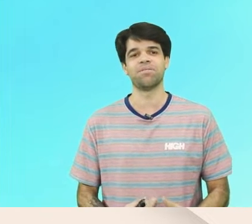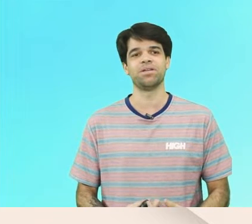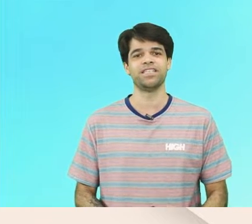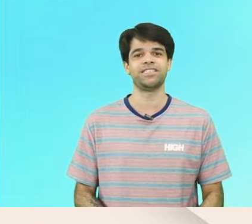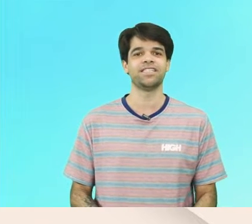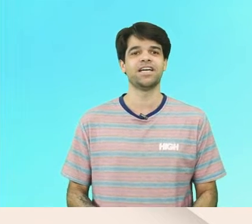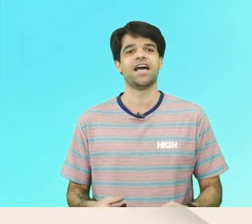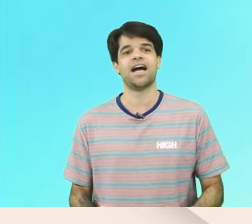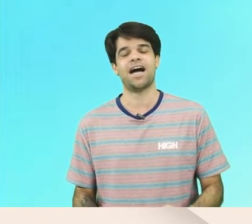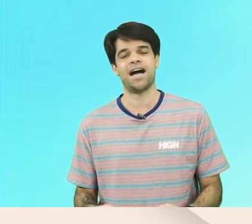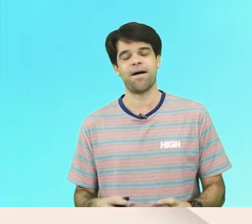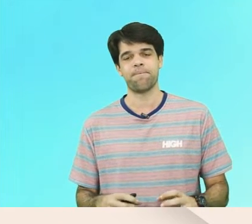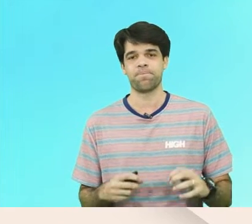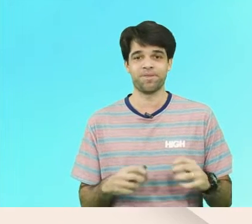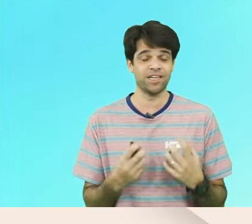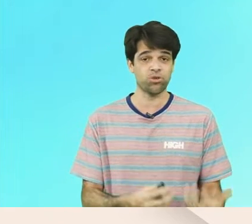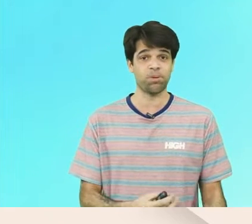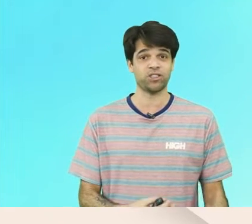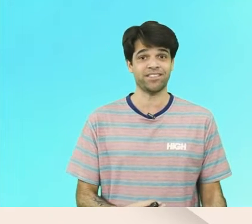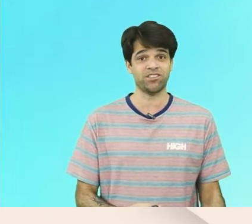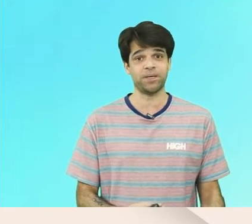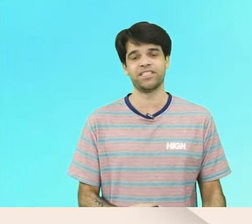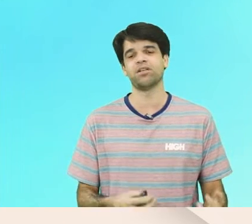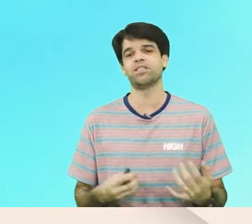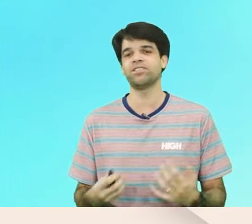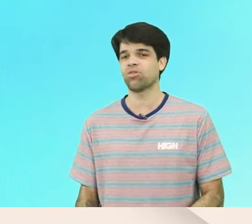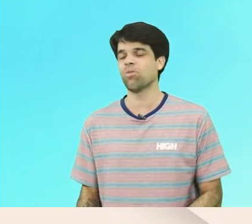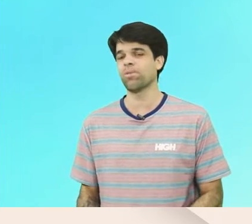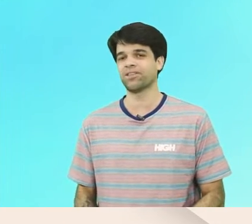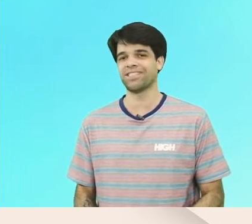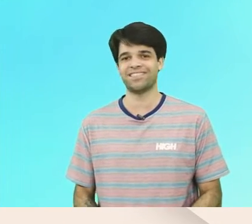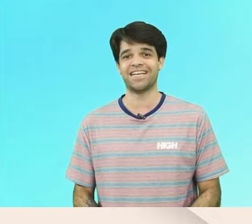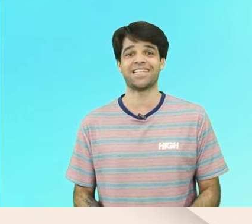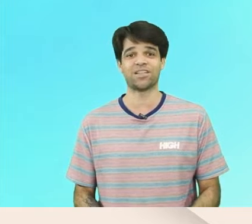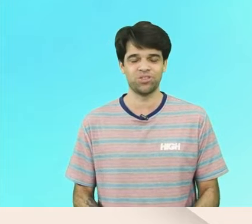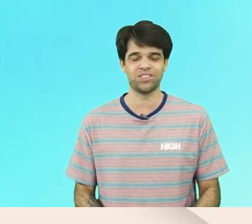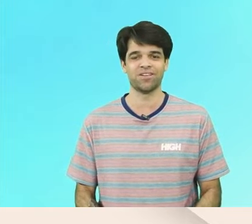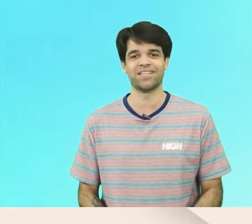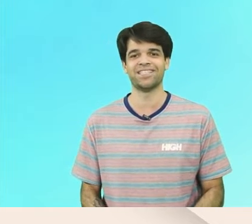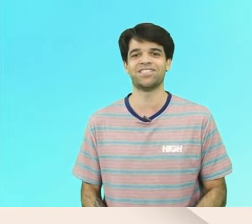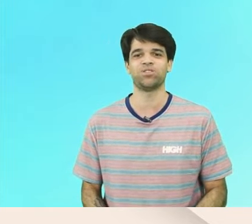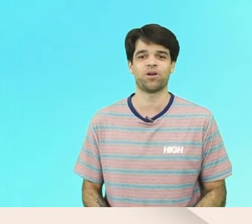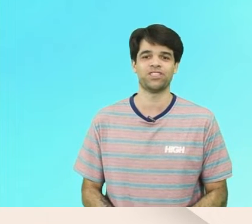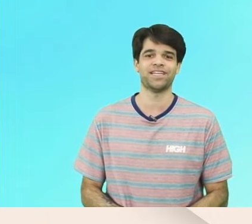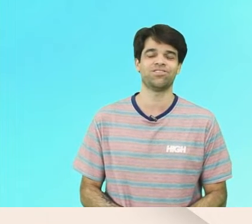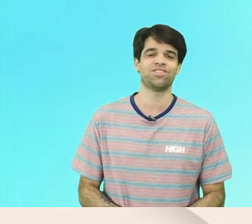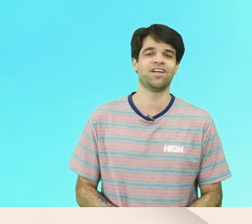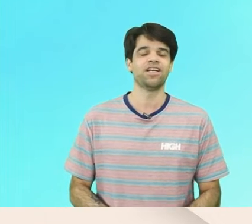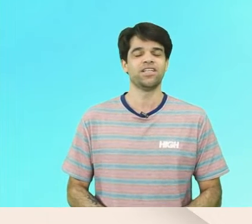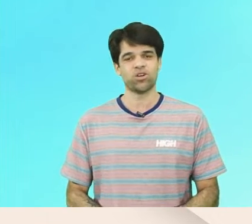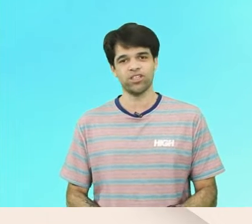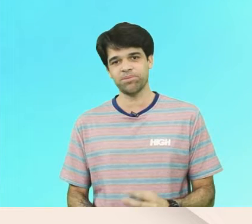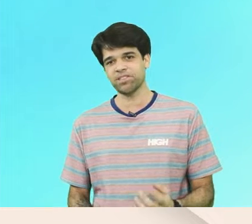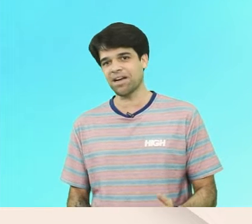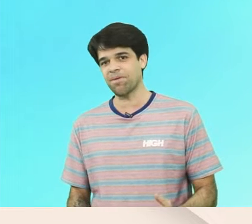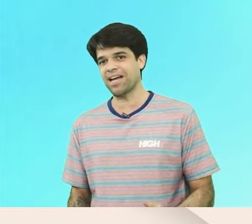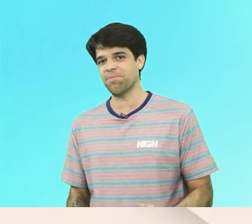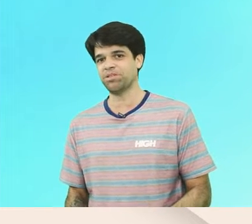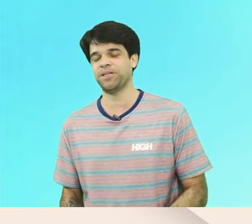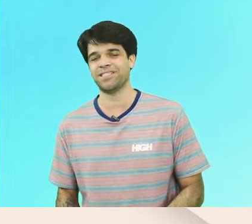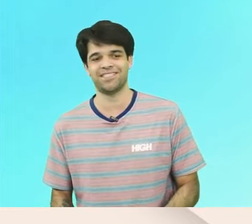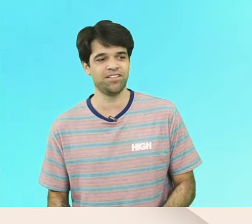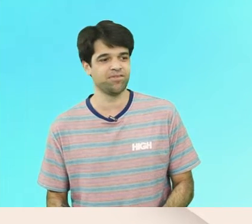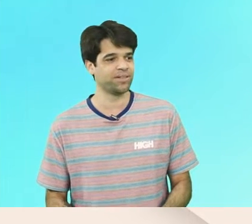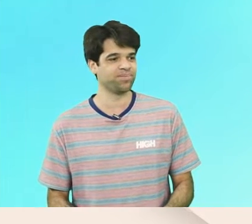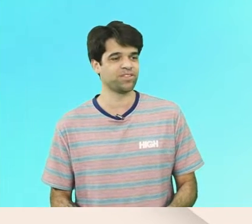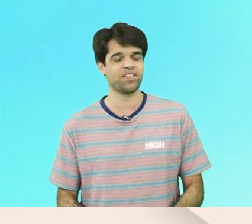envolvem diretamente tanto o processo de planejamento como o processo de execução, desses projetos. Eu gosto sempre de trabalhar